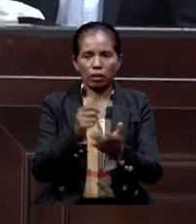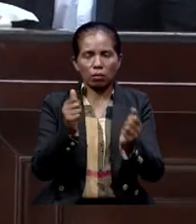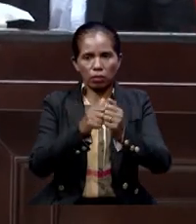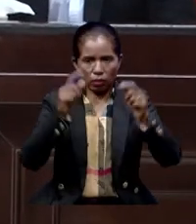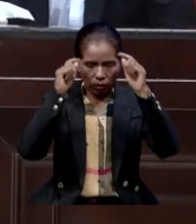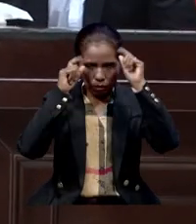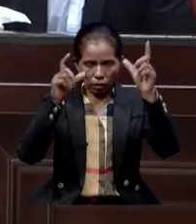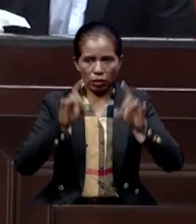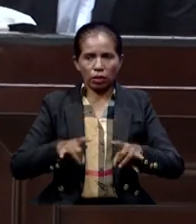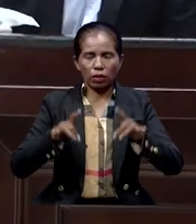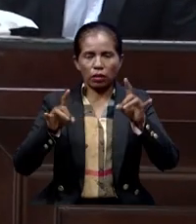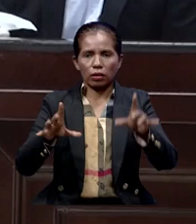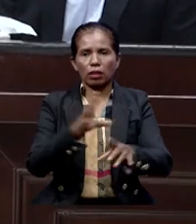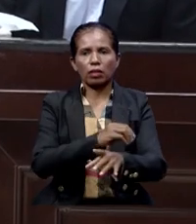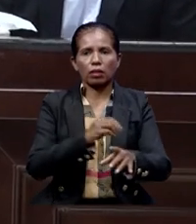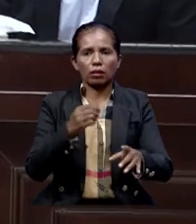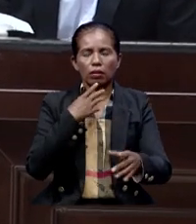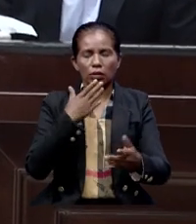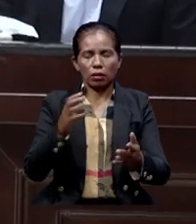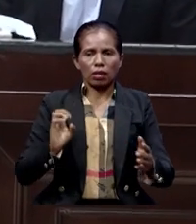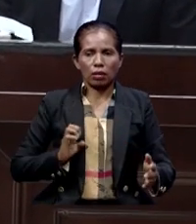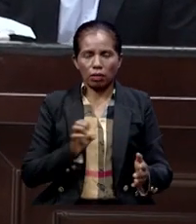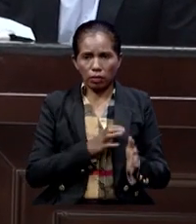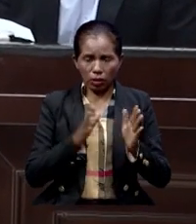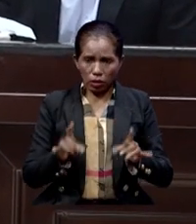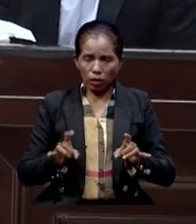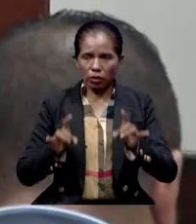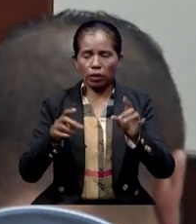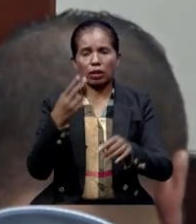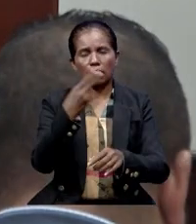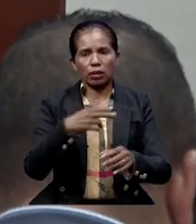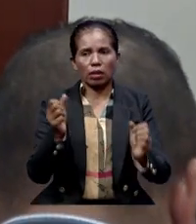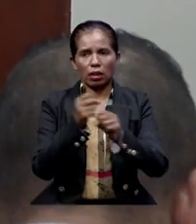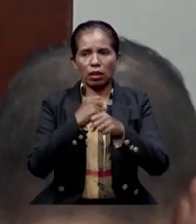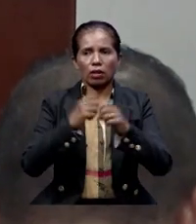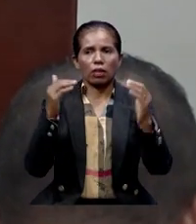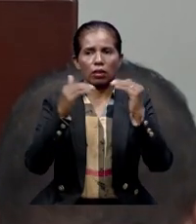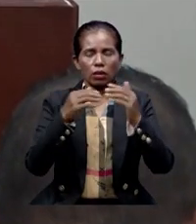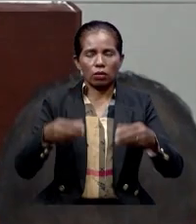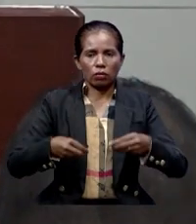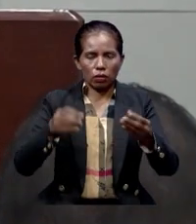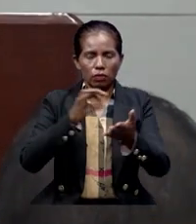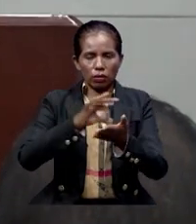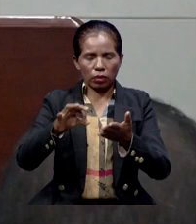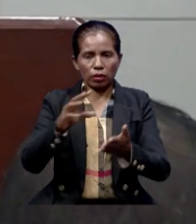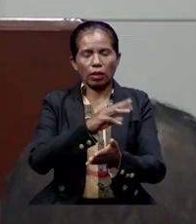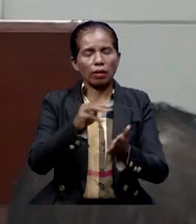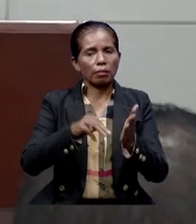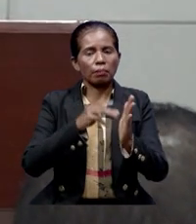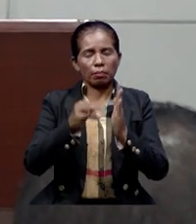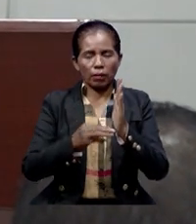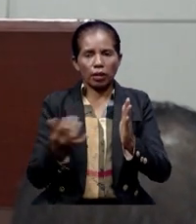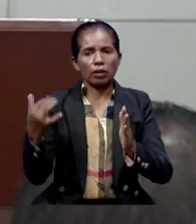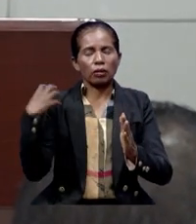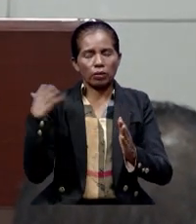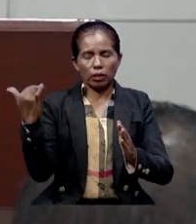Timor-Leste Australia Alumni Association no Embaixada Australia kintane halo workshop hodi fo formasaun ba media officer sina nebe